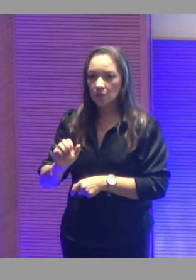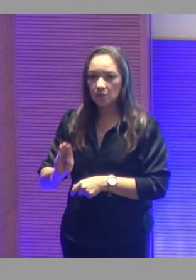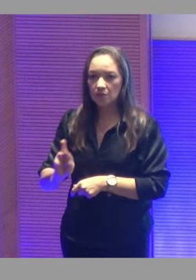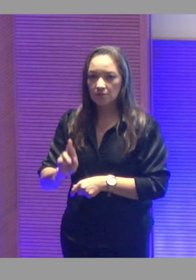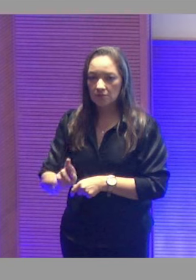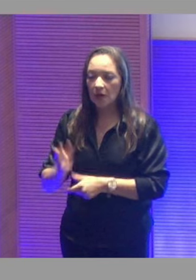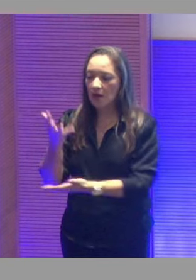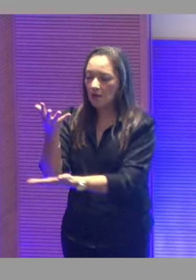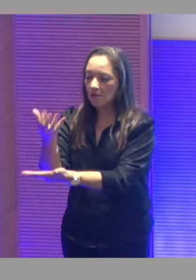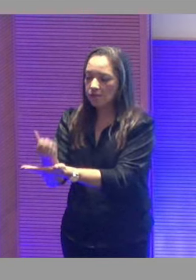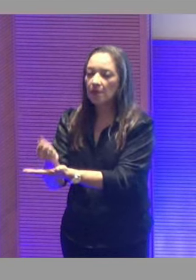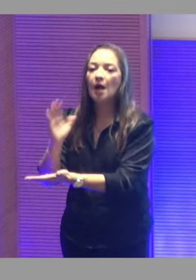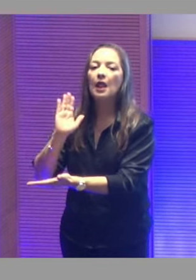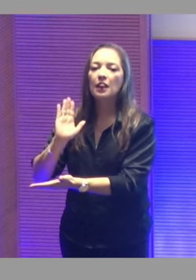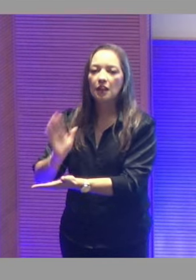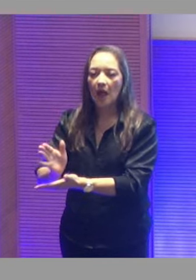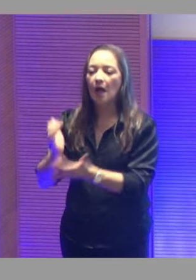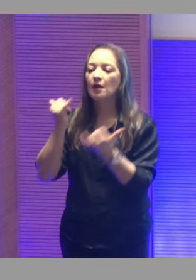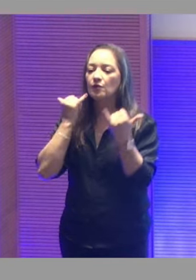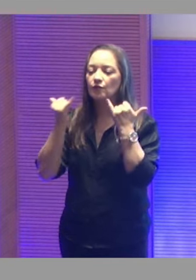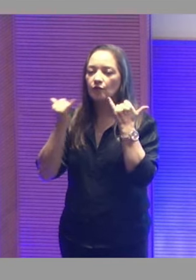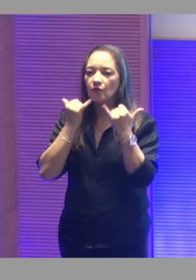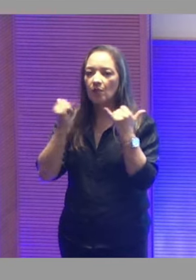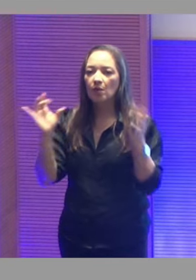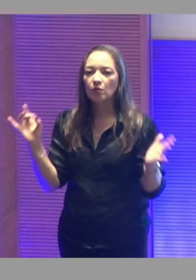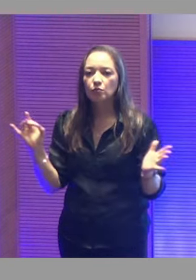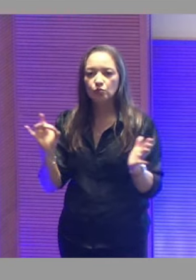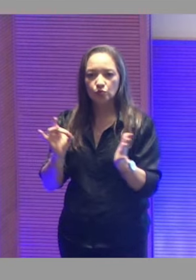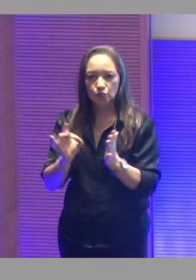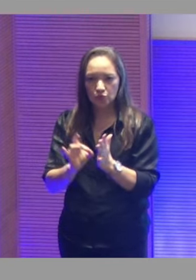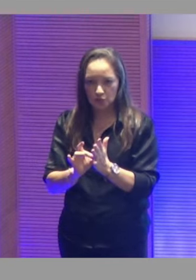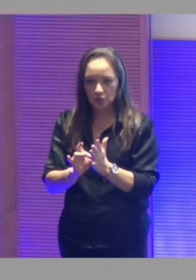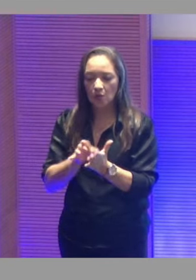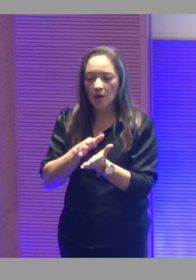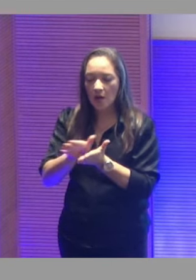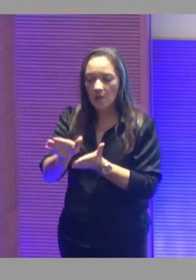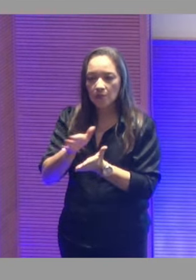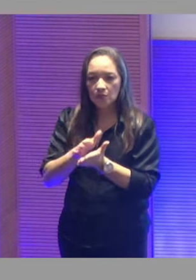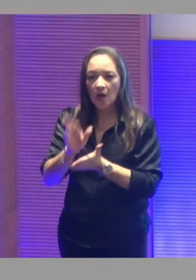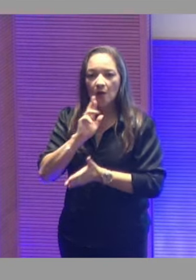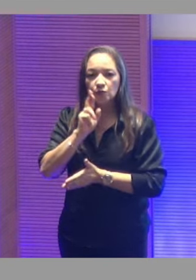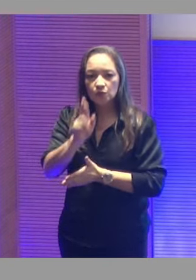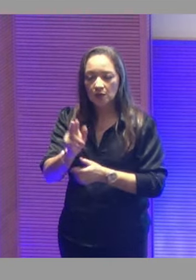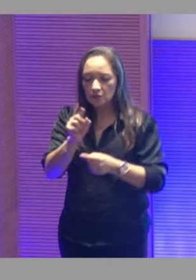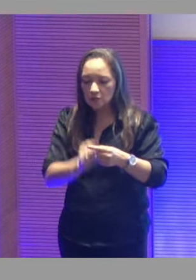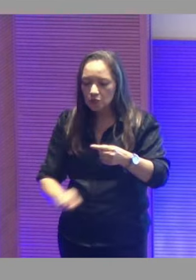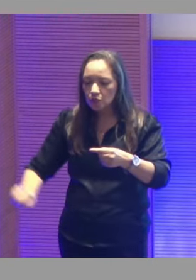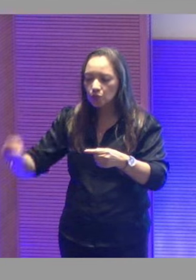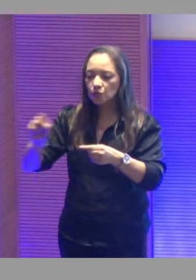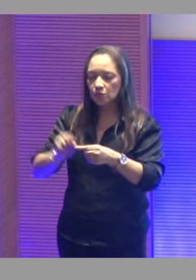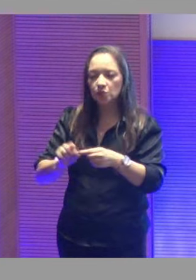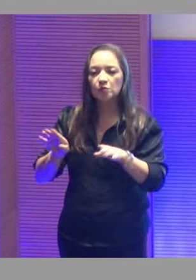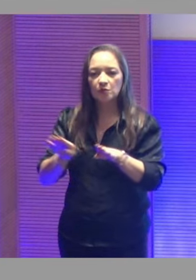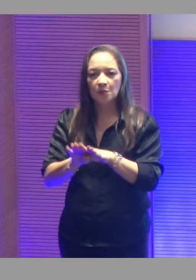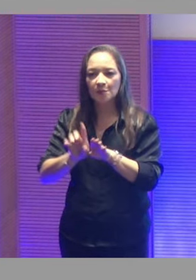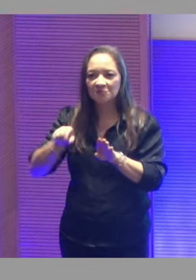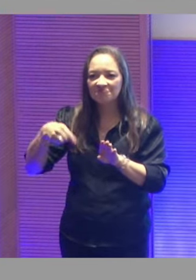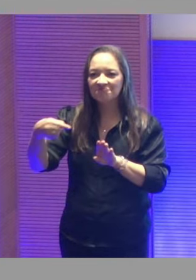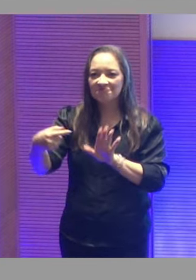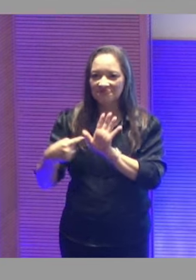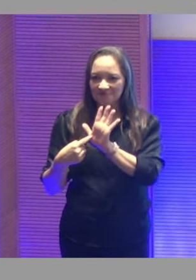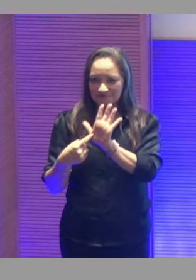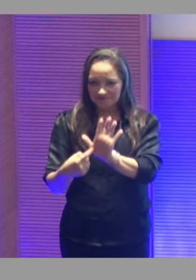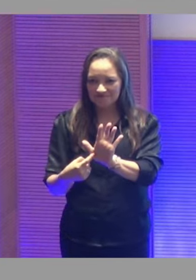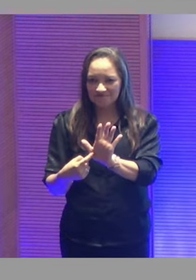os dados consolidados as emissões e os resultados deste ciclo que logo mais serão apresentados pelos meus